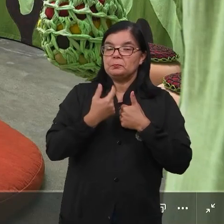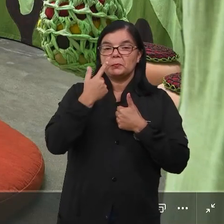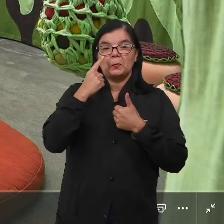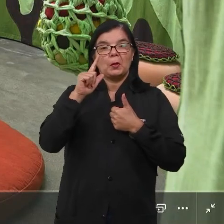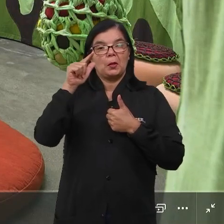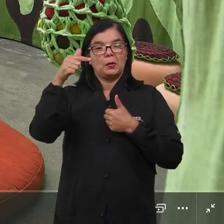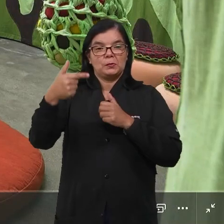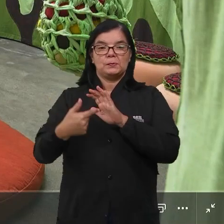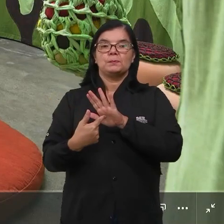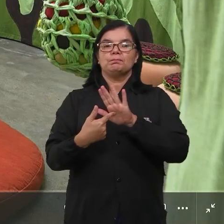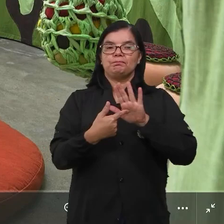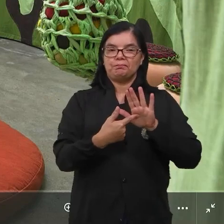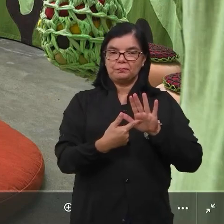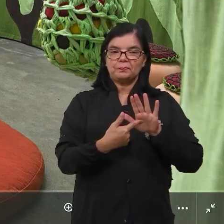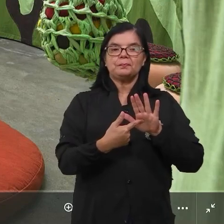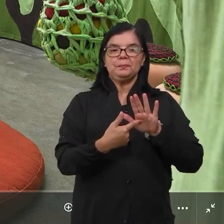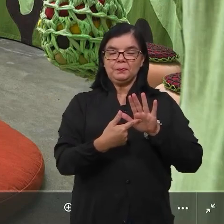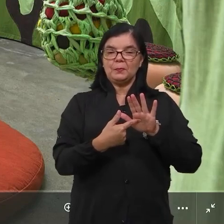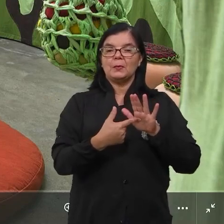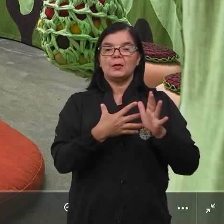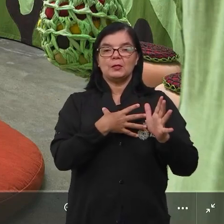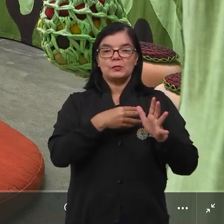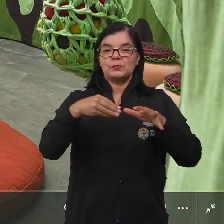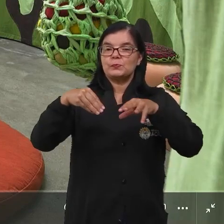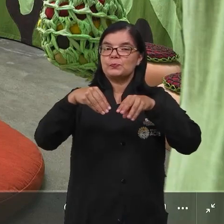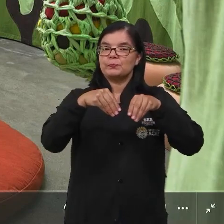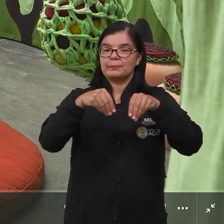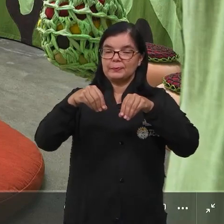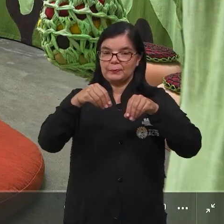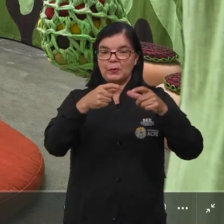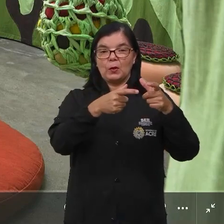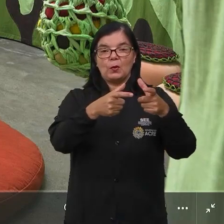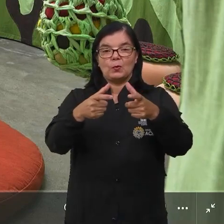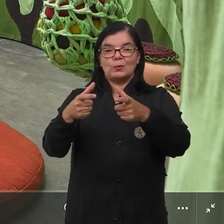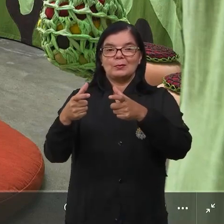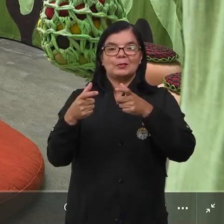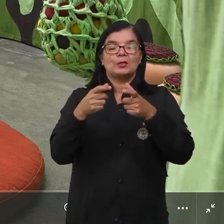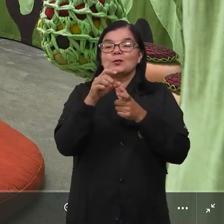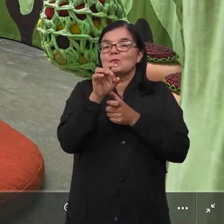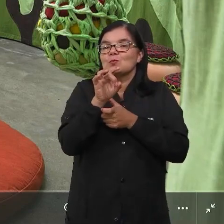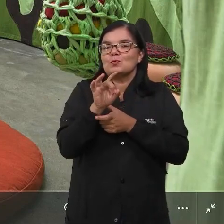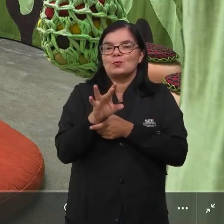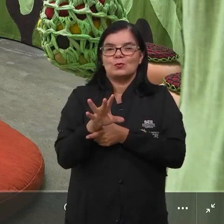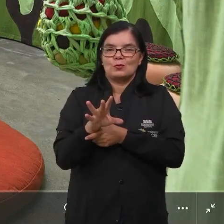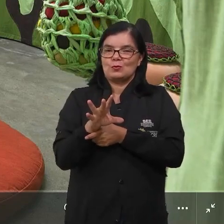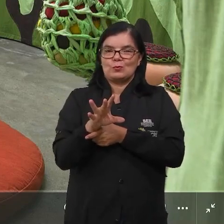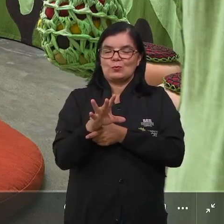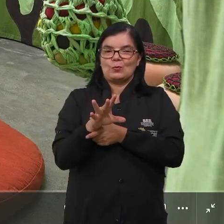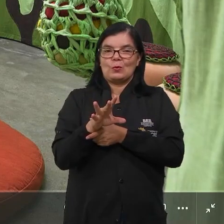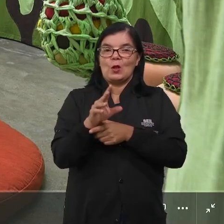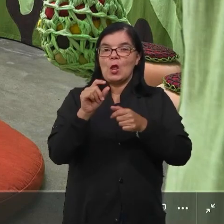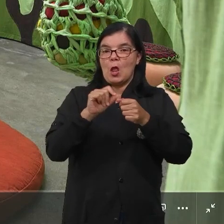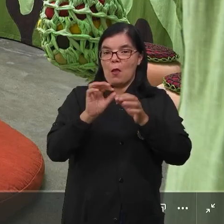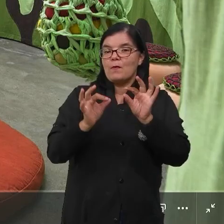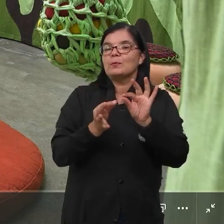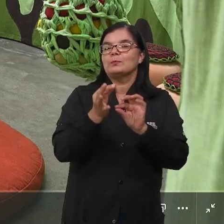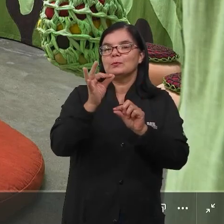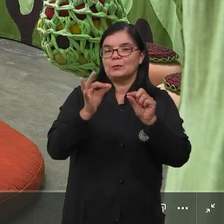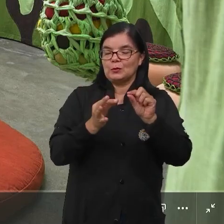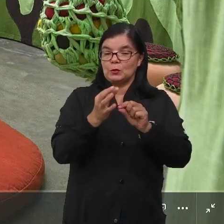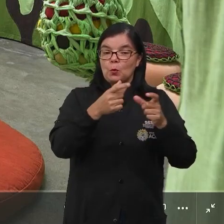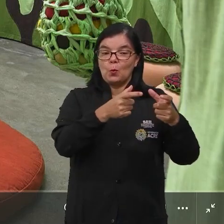essa outra obra aqui, para você ter uma ideia de como é ir num ambiente desse. Então, não é só essa obra feita de crochê.